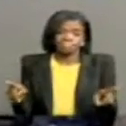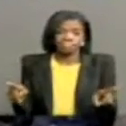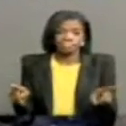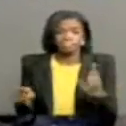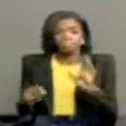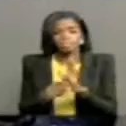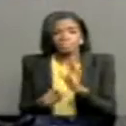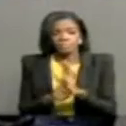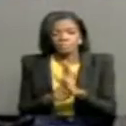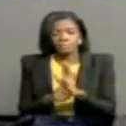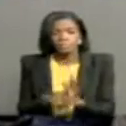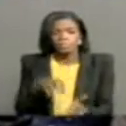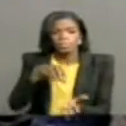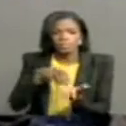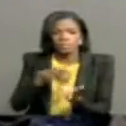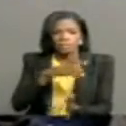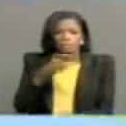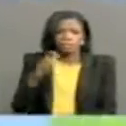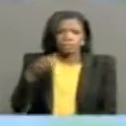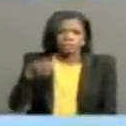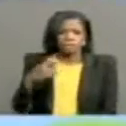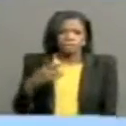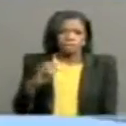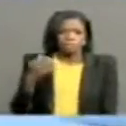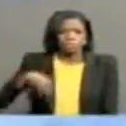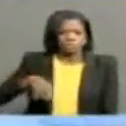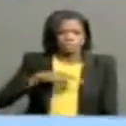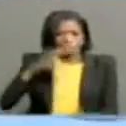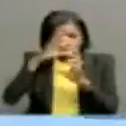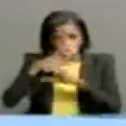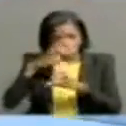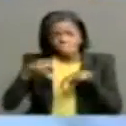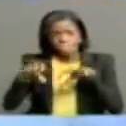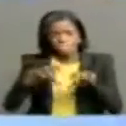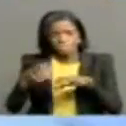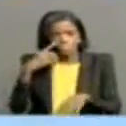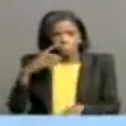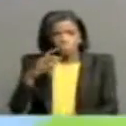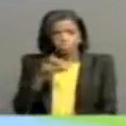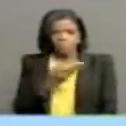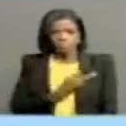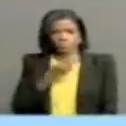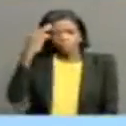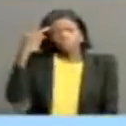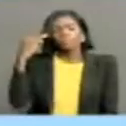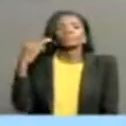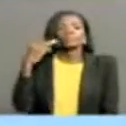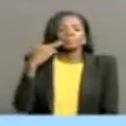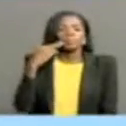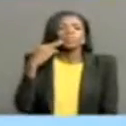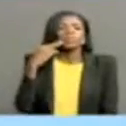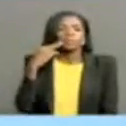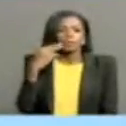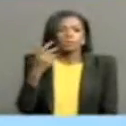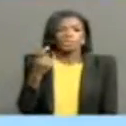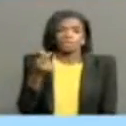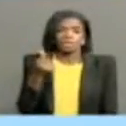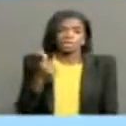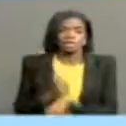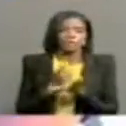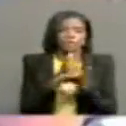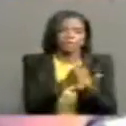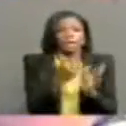nós estamos a procurar fazer isso. O Quenda é considerado pelo administrador municipal do Quango um valor acrescentado